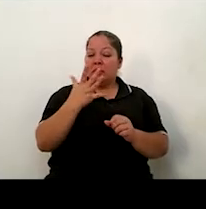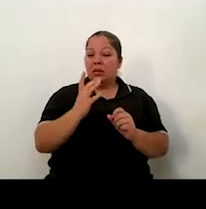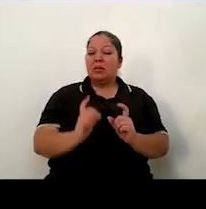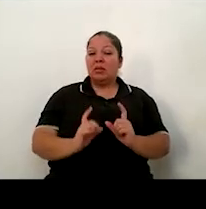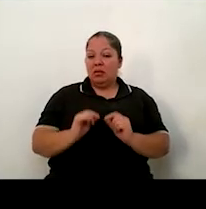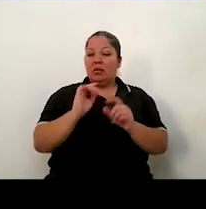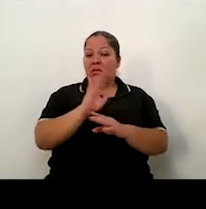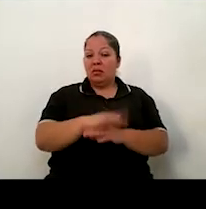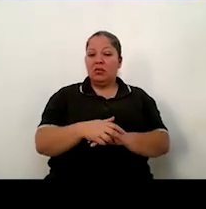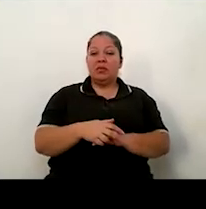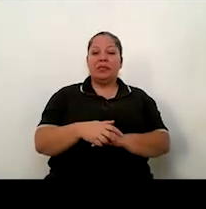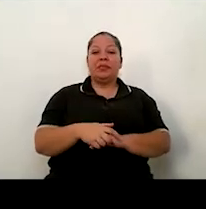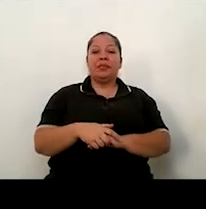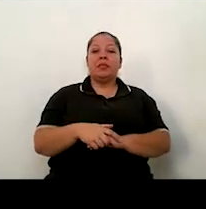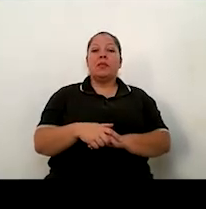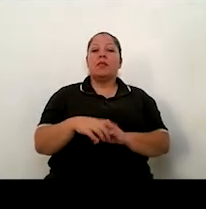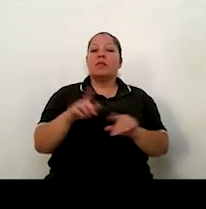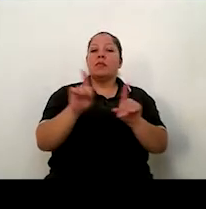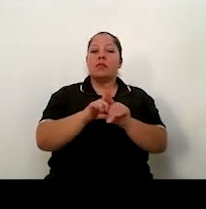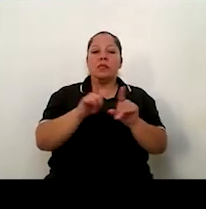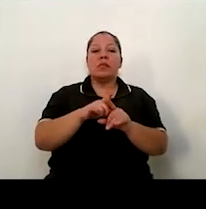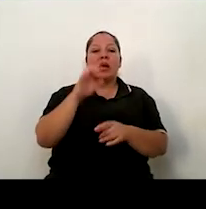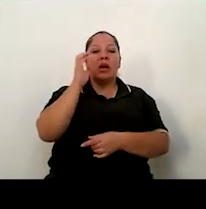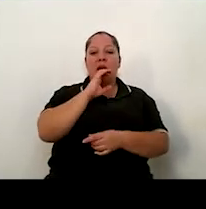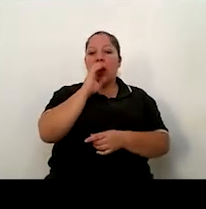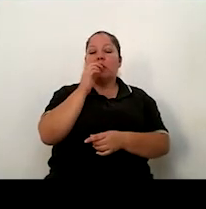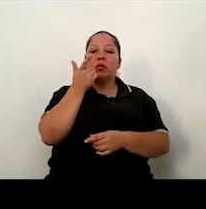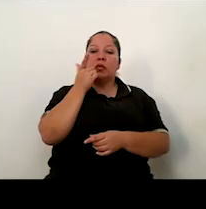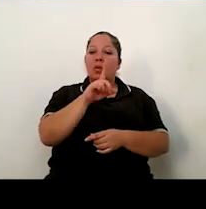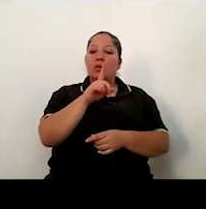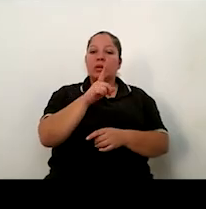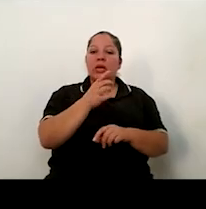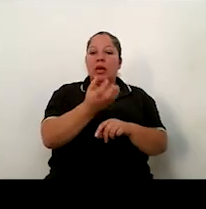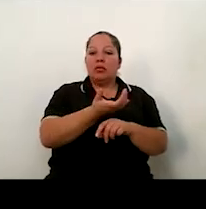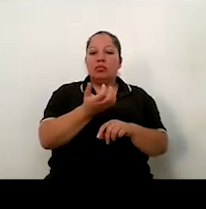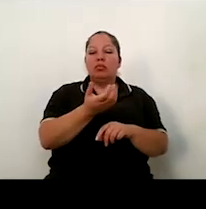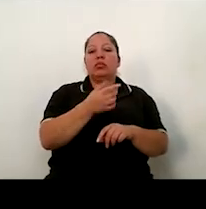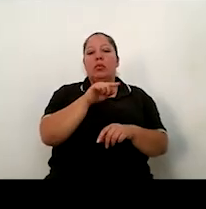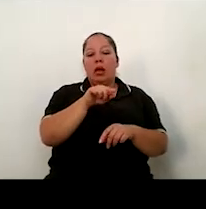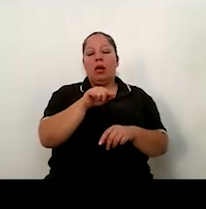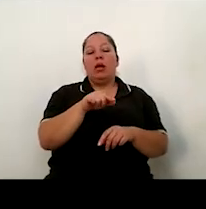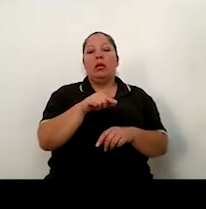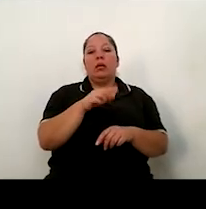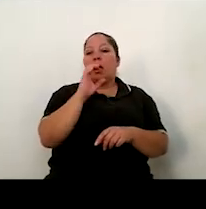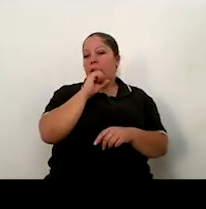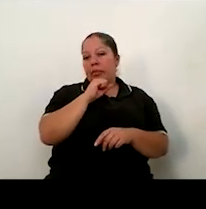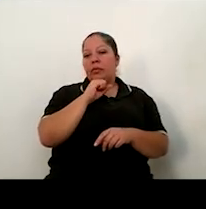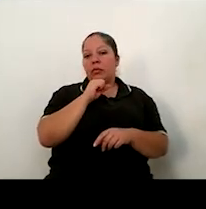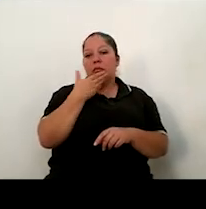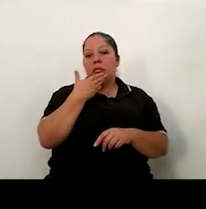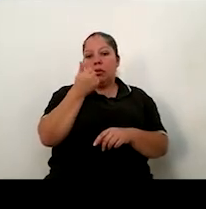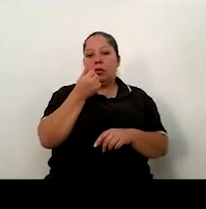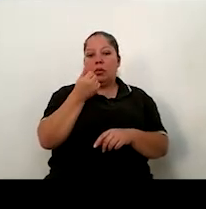ficar menos tempo expostos a altas temperaturas. Então, o mesmo vai acontecer com a cocção do forno